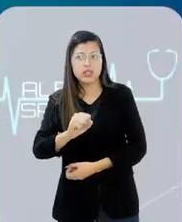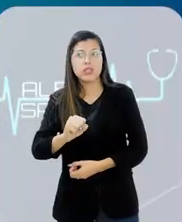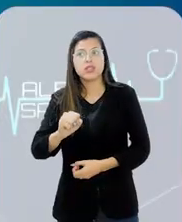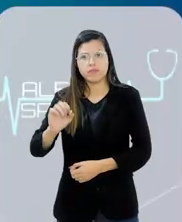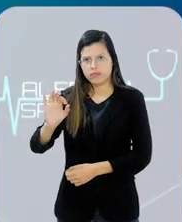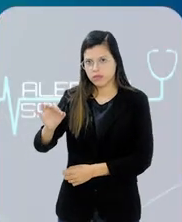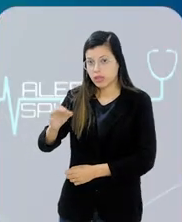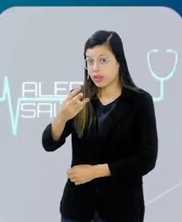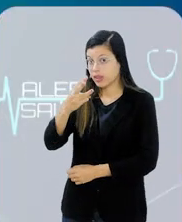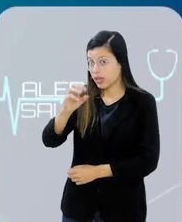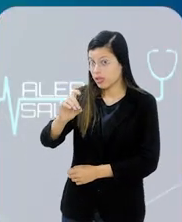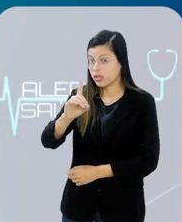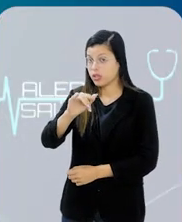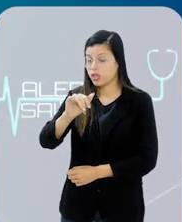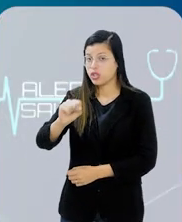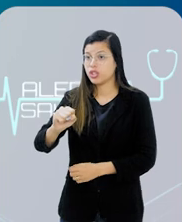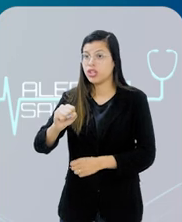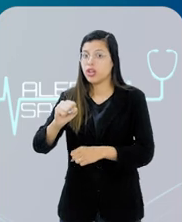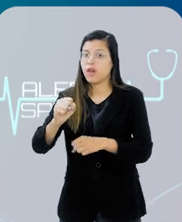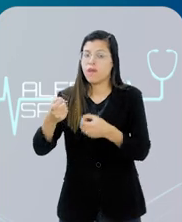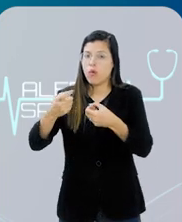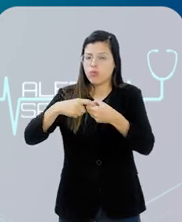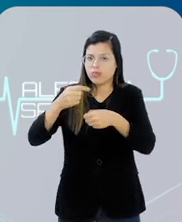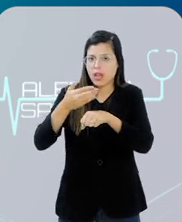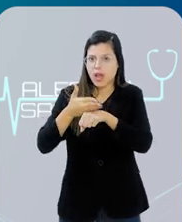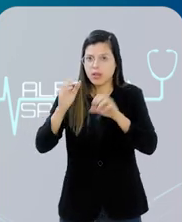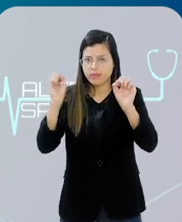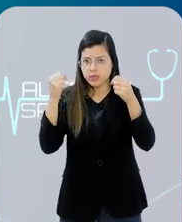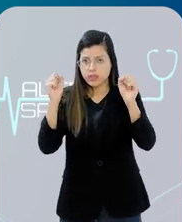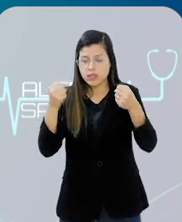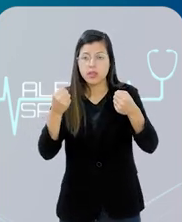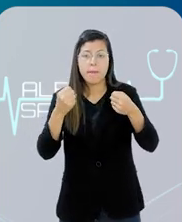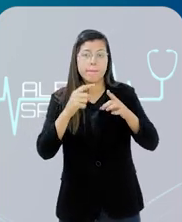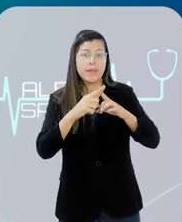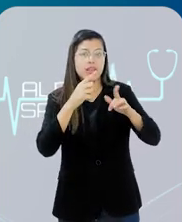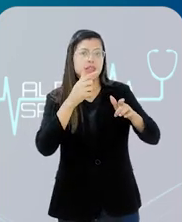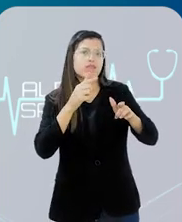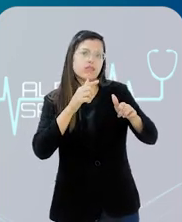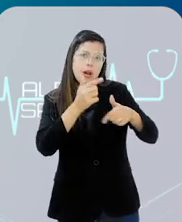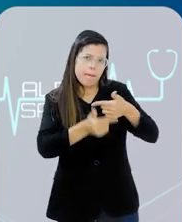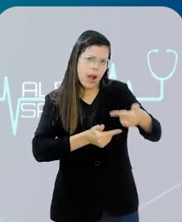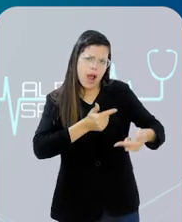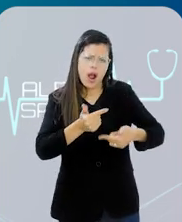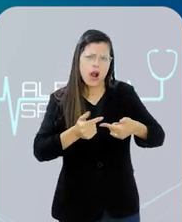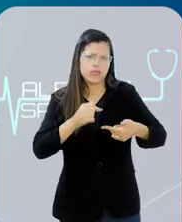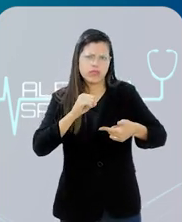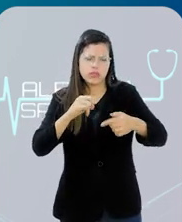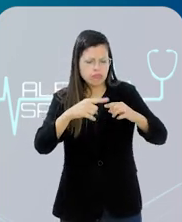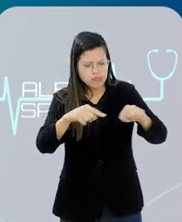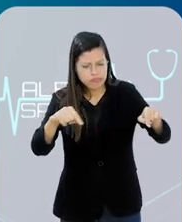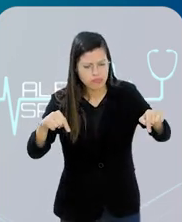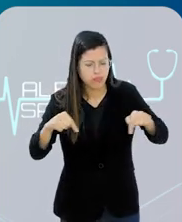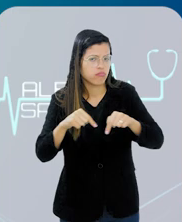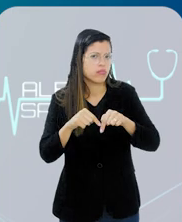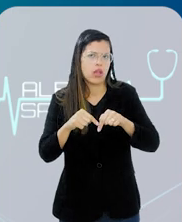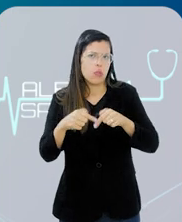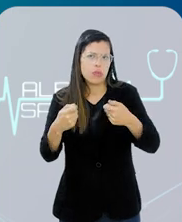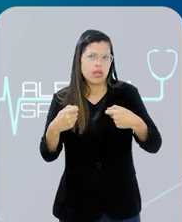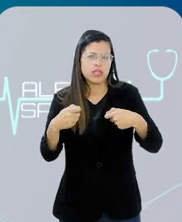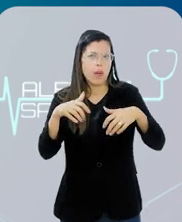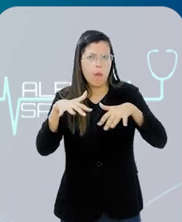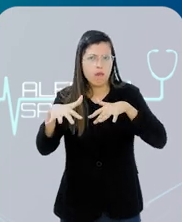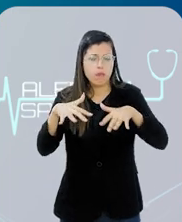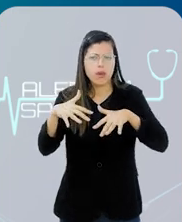ela vai voltar aos exercícios, mas trabalho, se for um trabalho de escritório que não envolva nenhum esforço físico, normalmente em